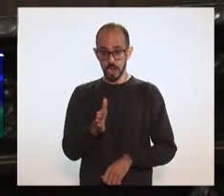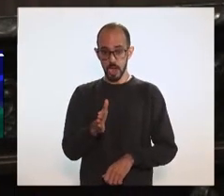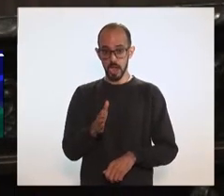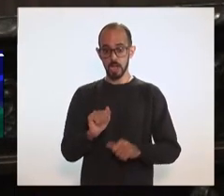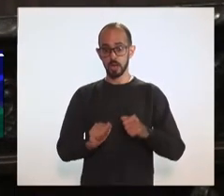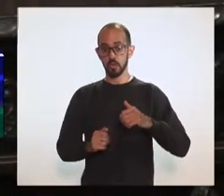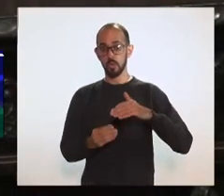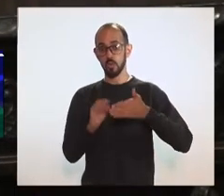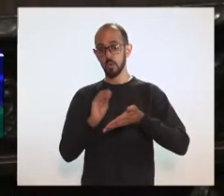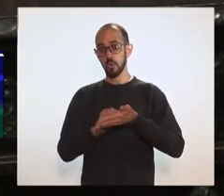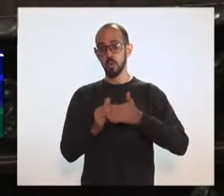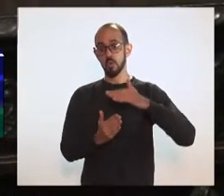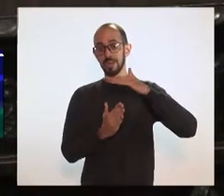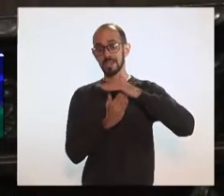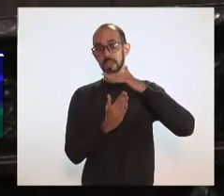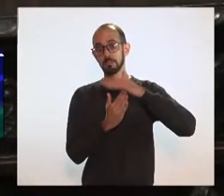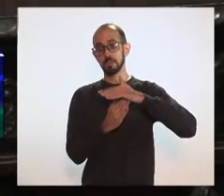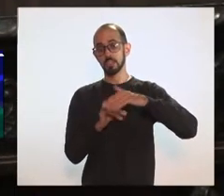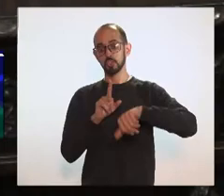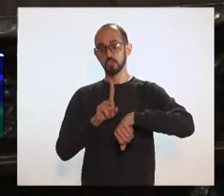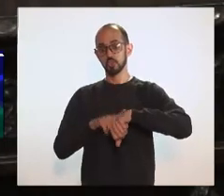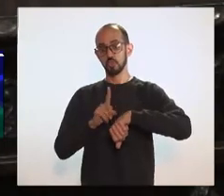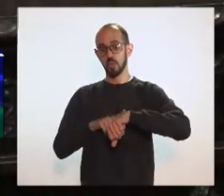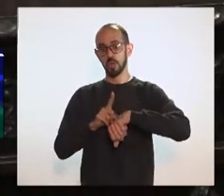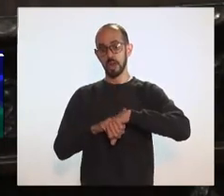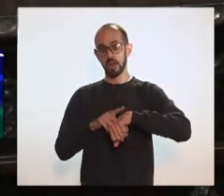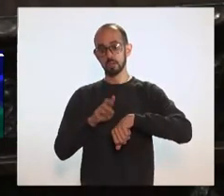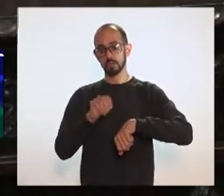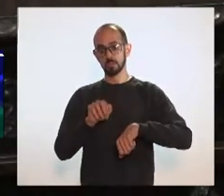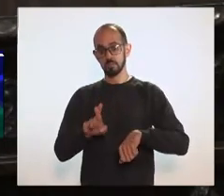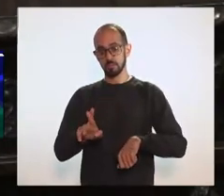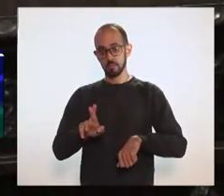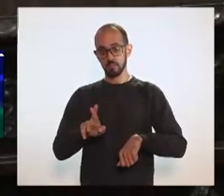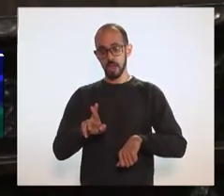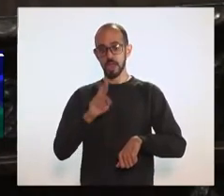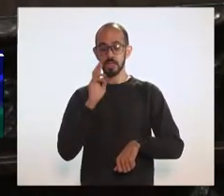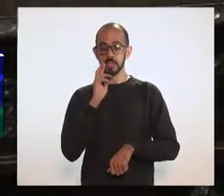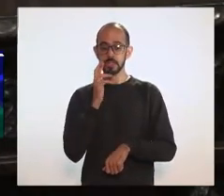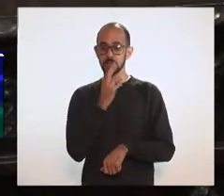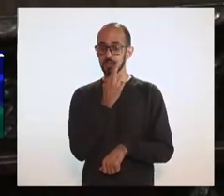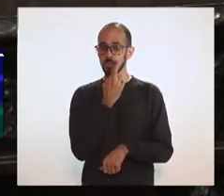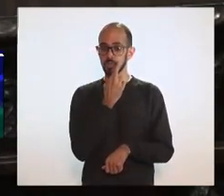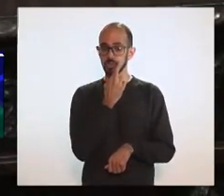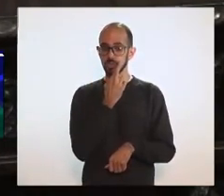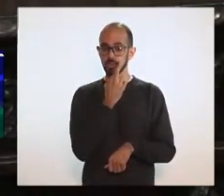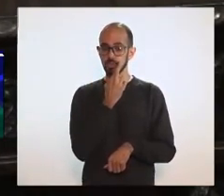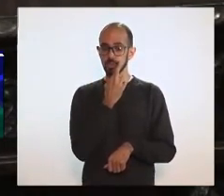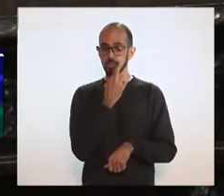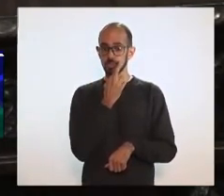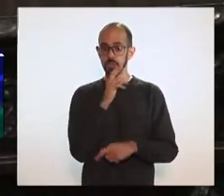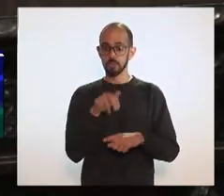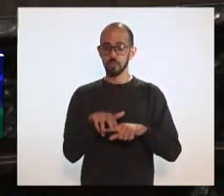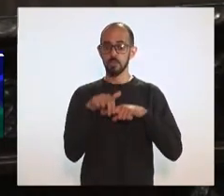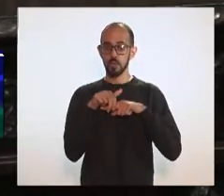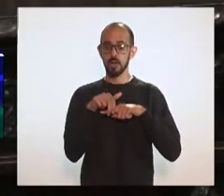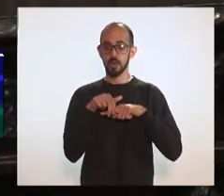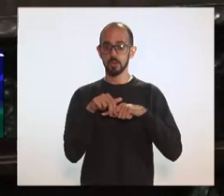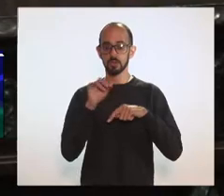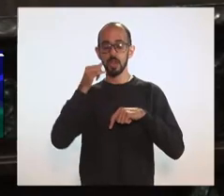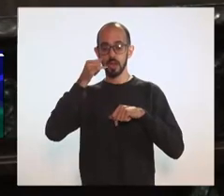de funcionamento de bares e restaurantes sob a alegação de